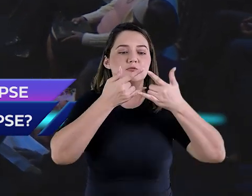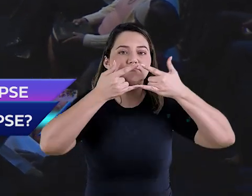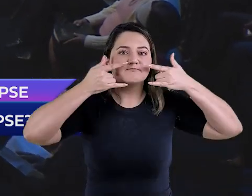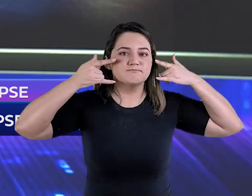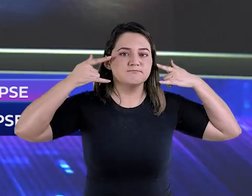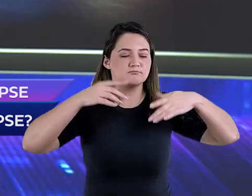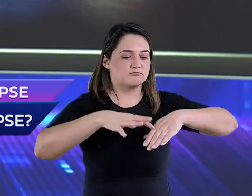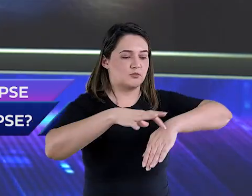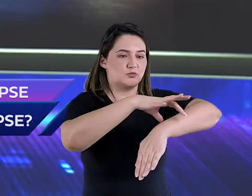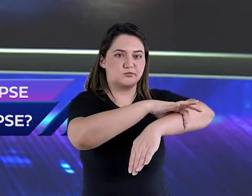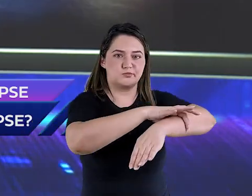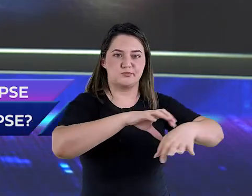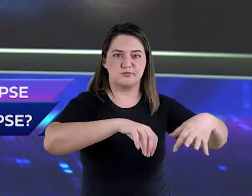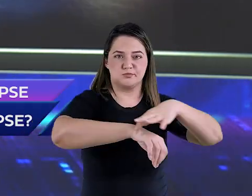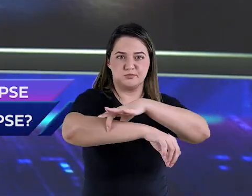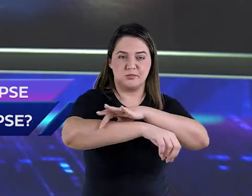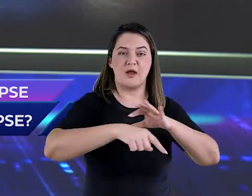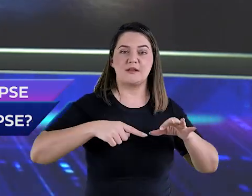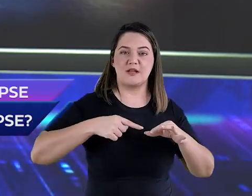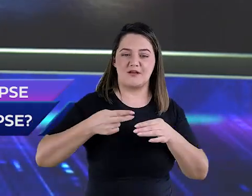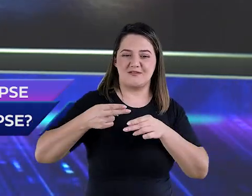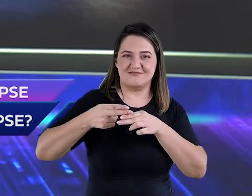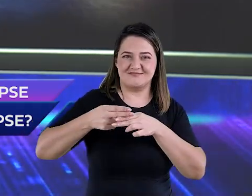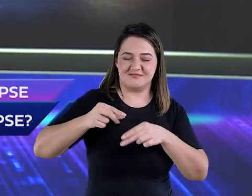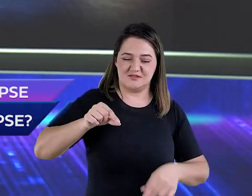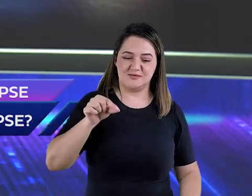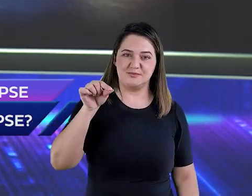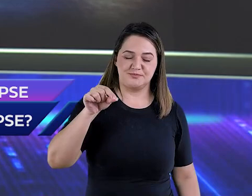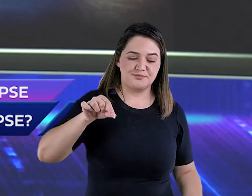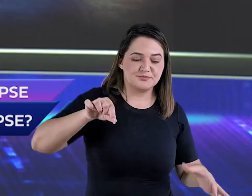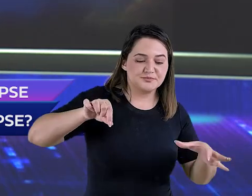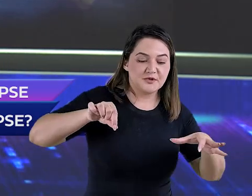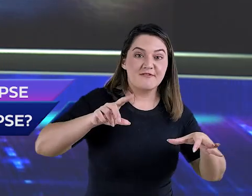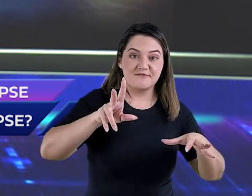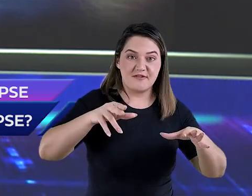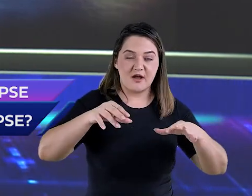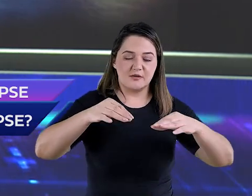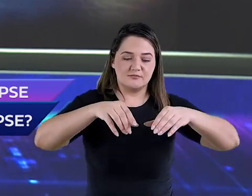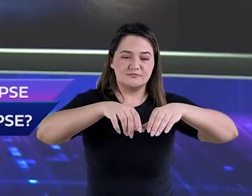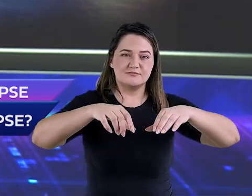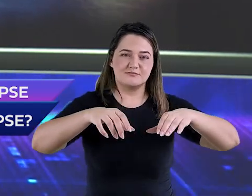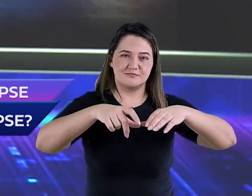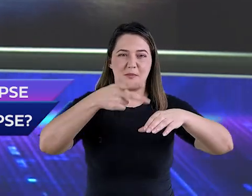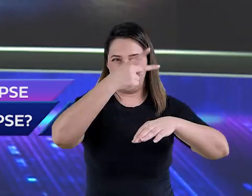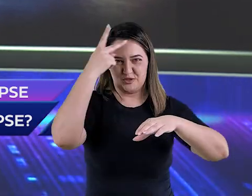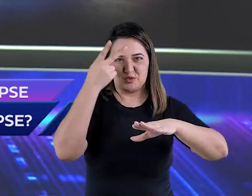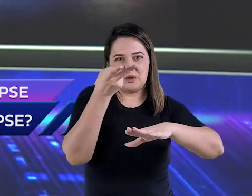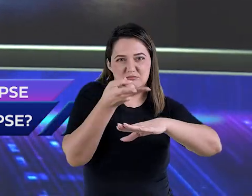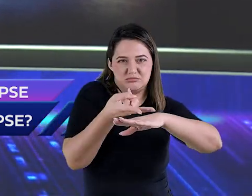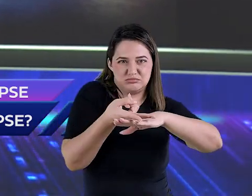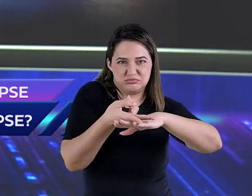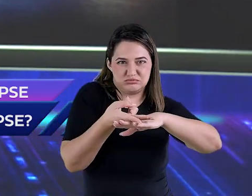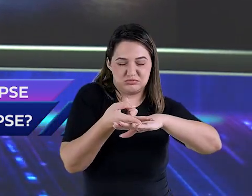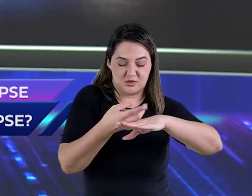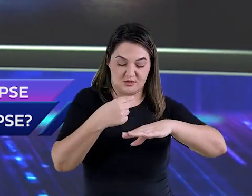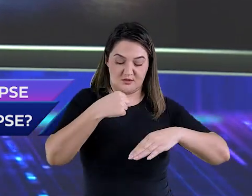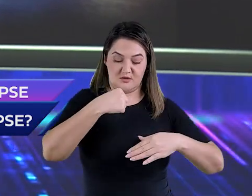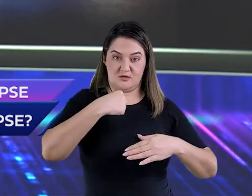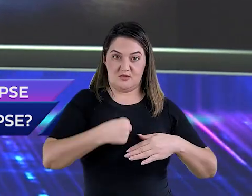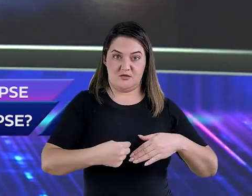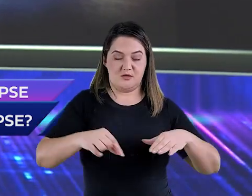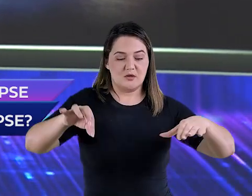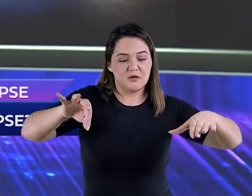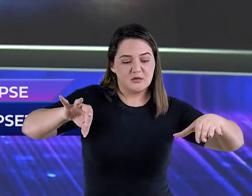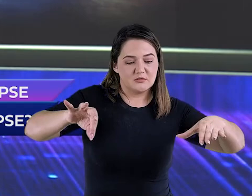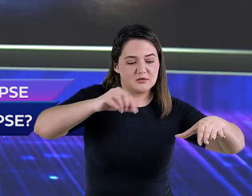E este cirurgião está com um bisturi na mão. E ele coloca o bisturi no